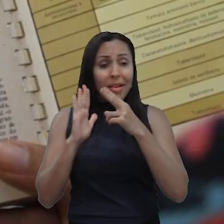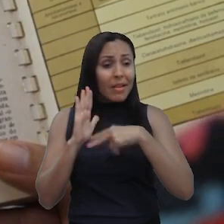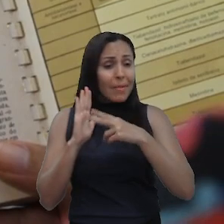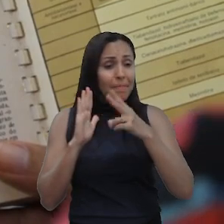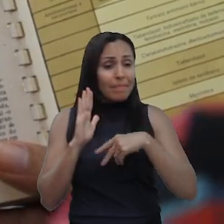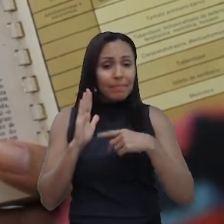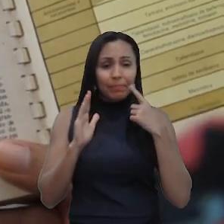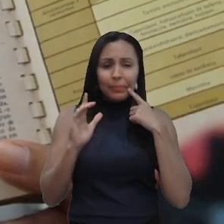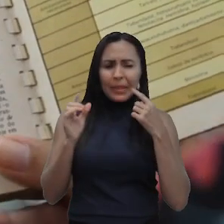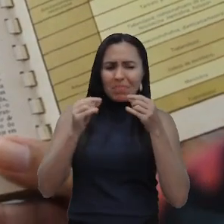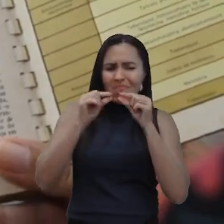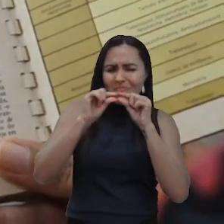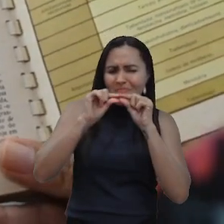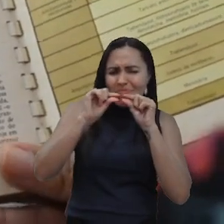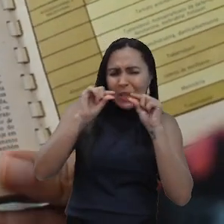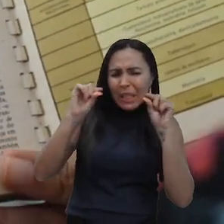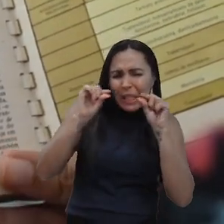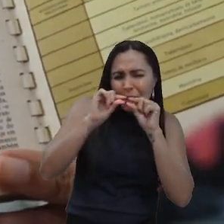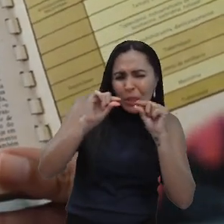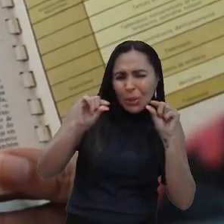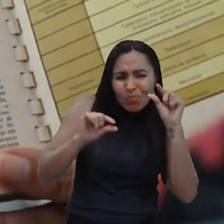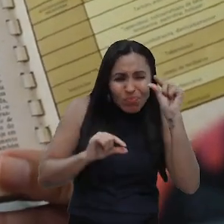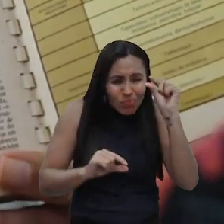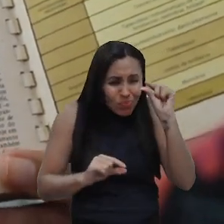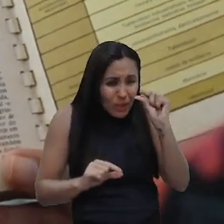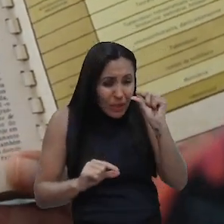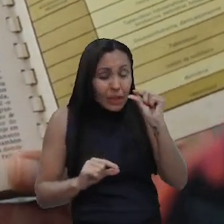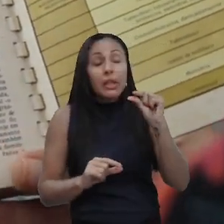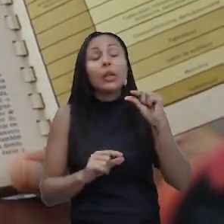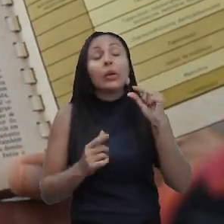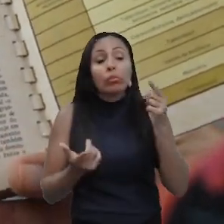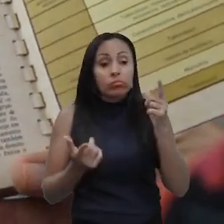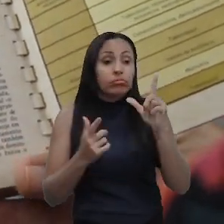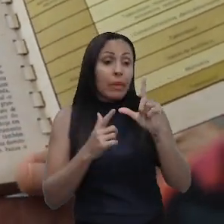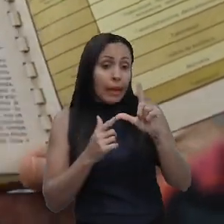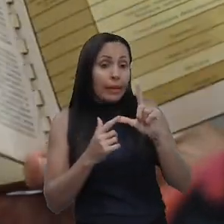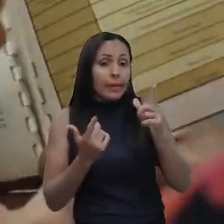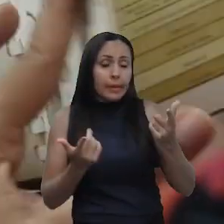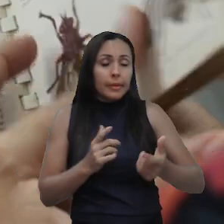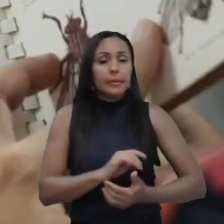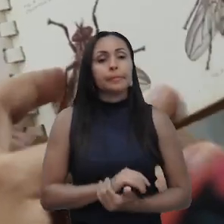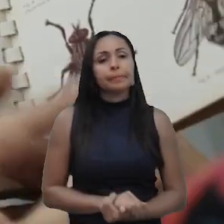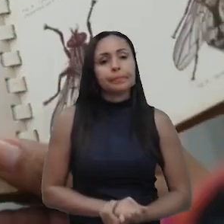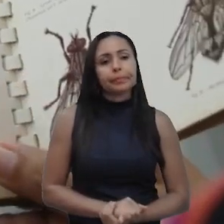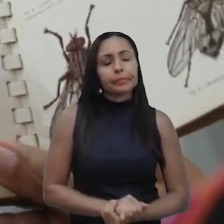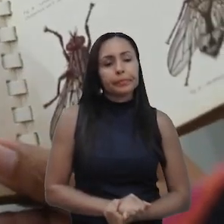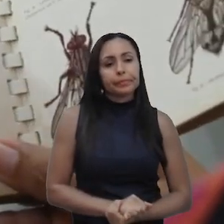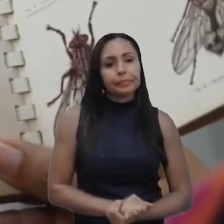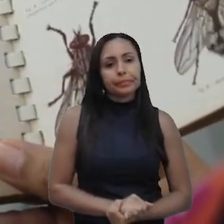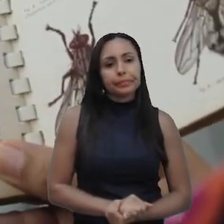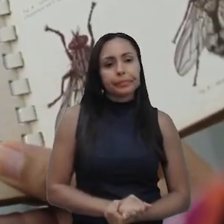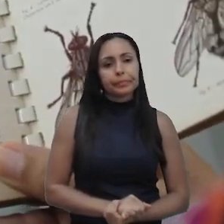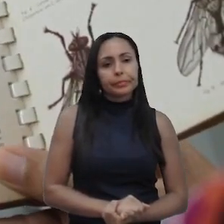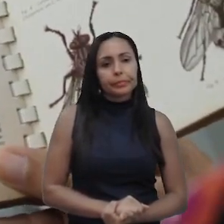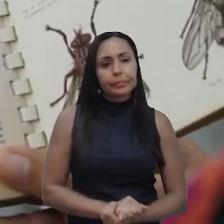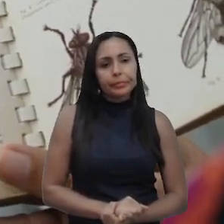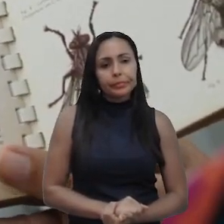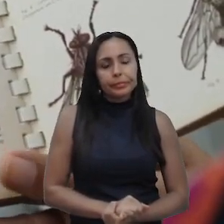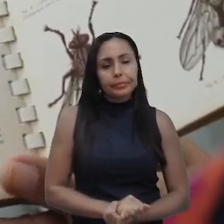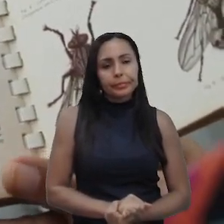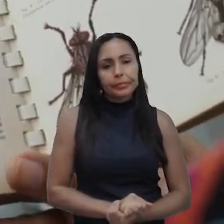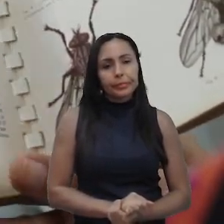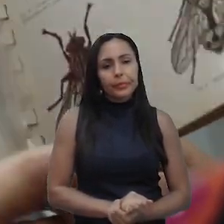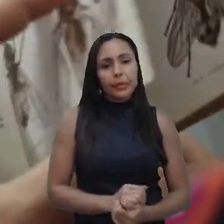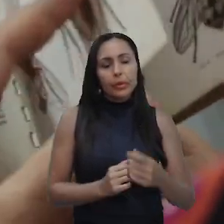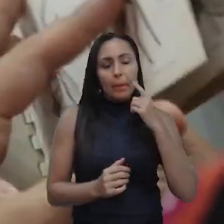um entrealinhamento muito pequeno e o tamanho também da fonte, né, que é bem pequena. Mas veja só, ó, passando as